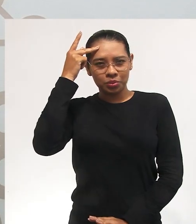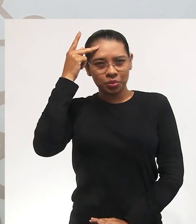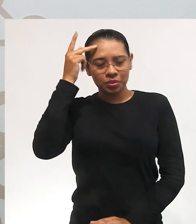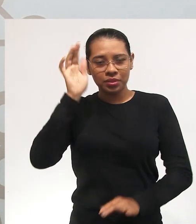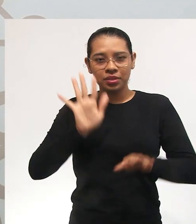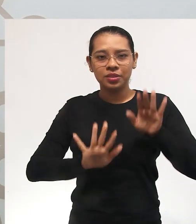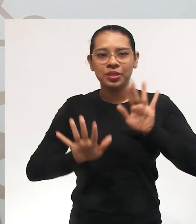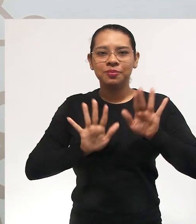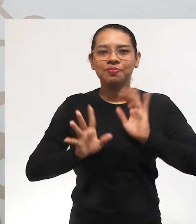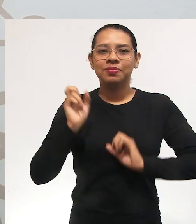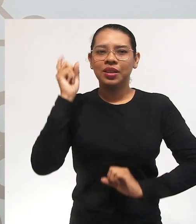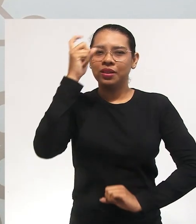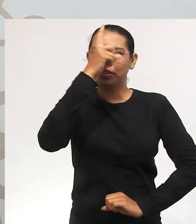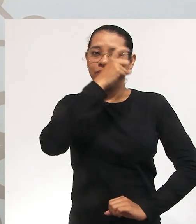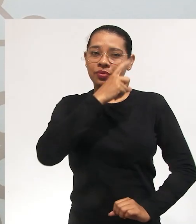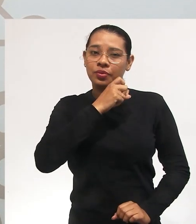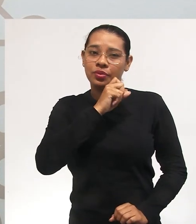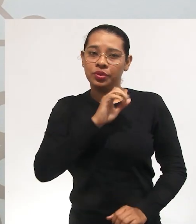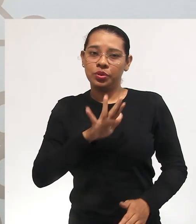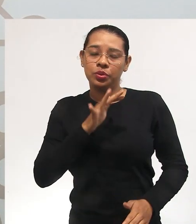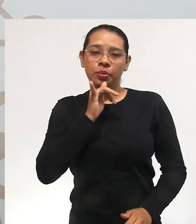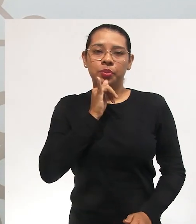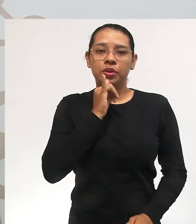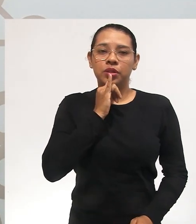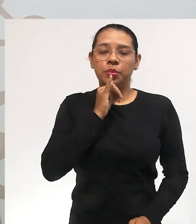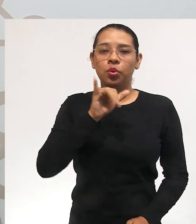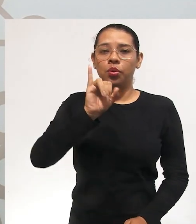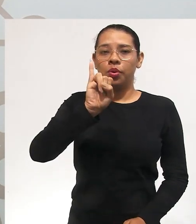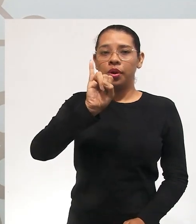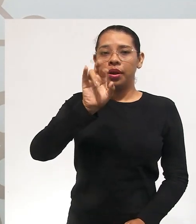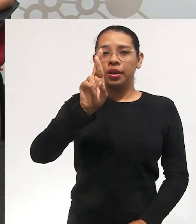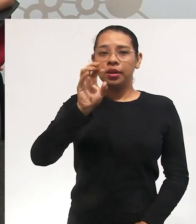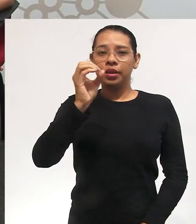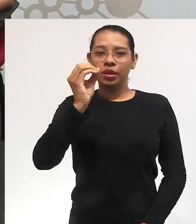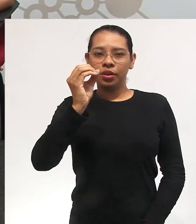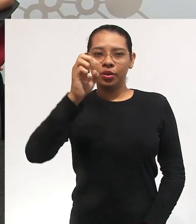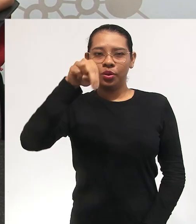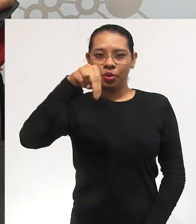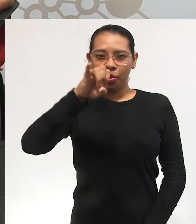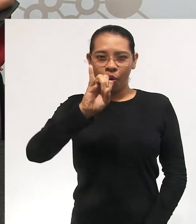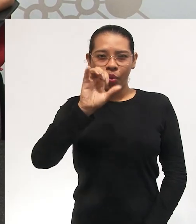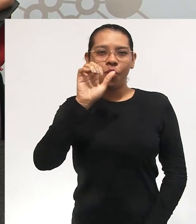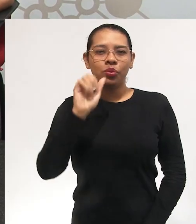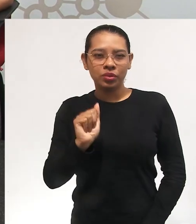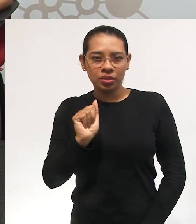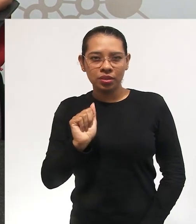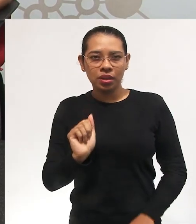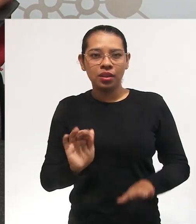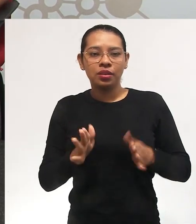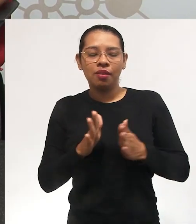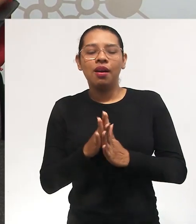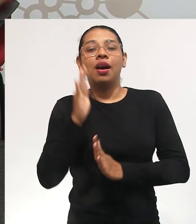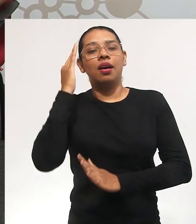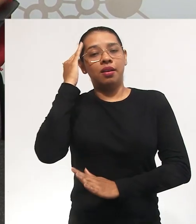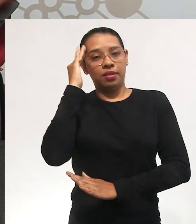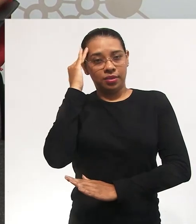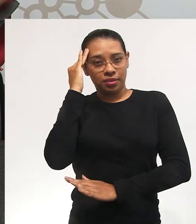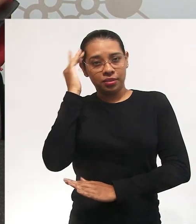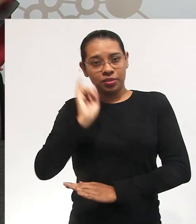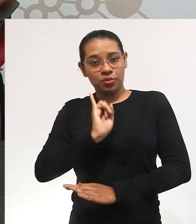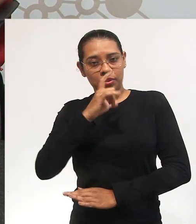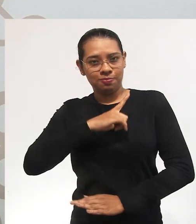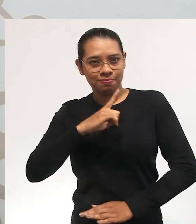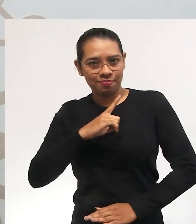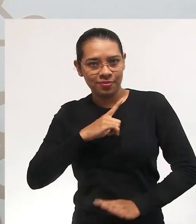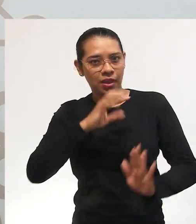muitas vezes nas postagens as pessoas já colocam, contém ironia, que é para ver se a pessoa... não,